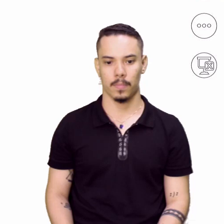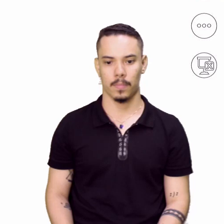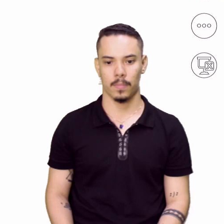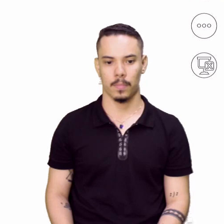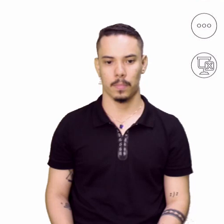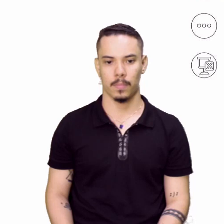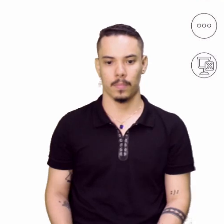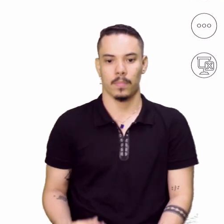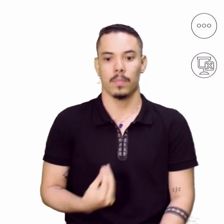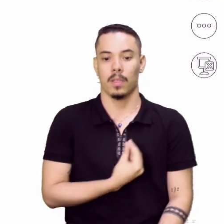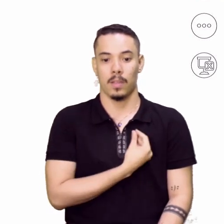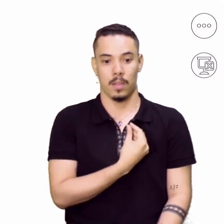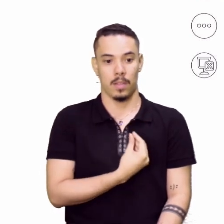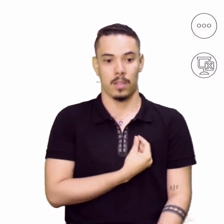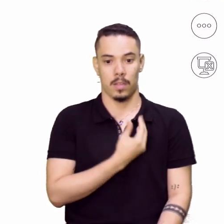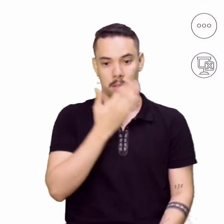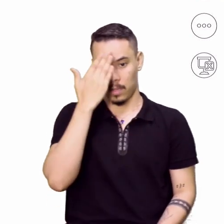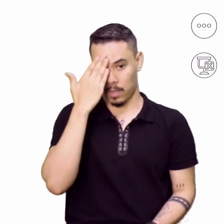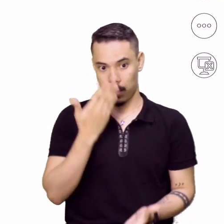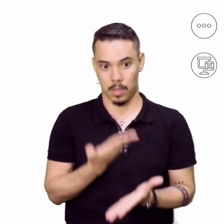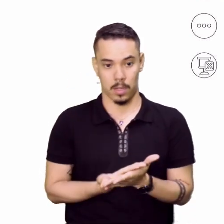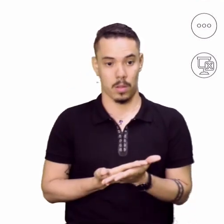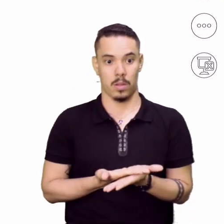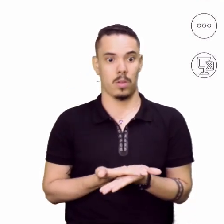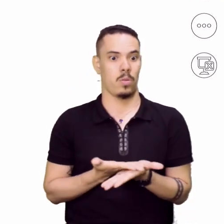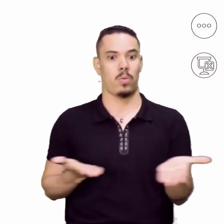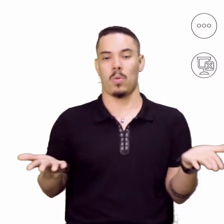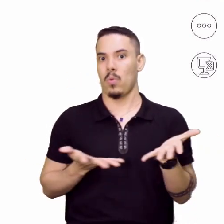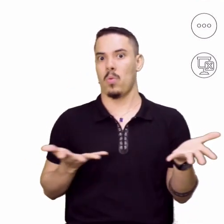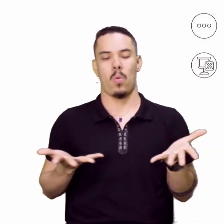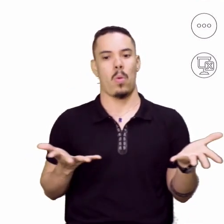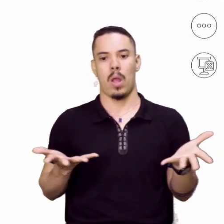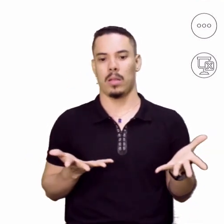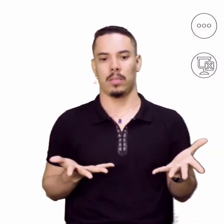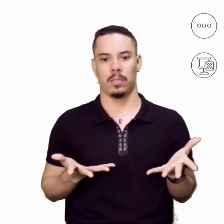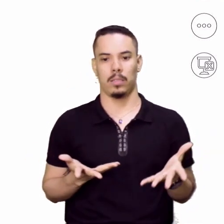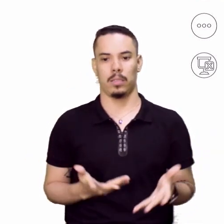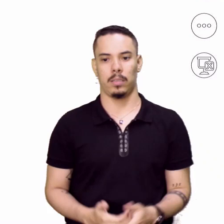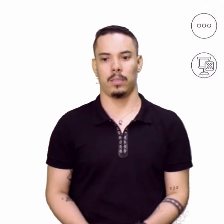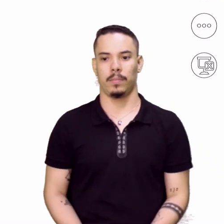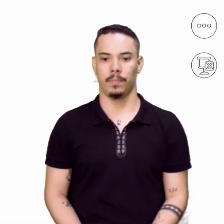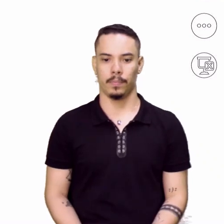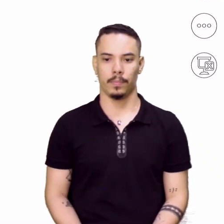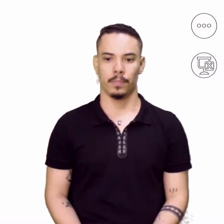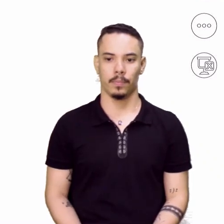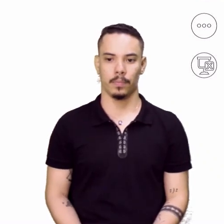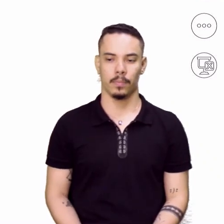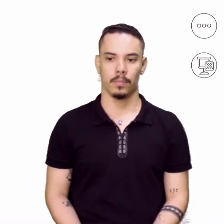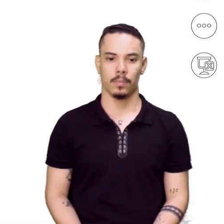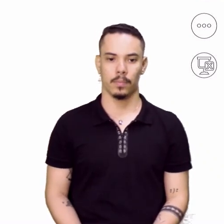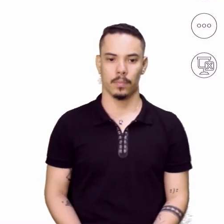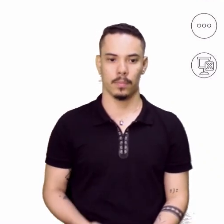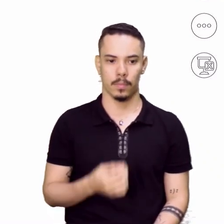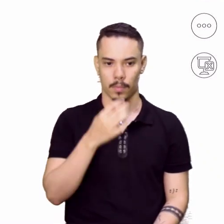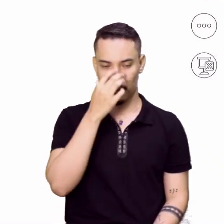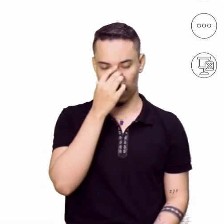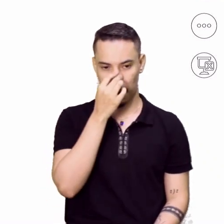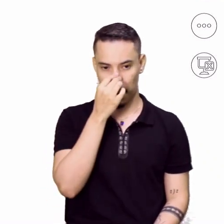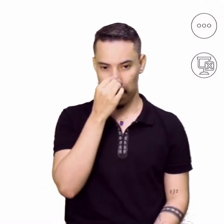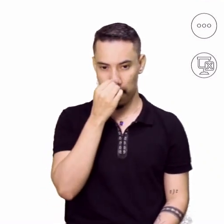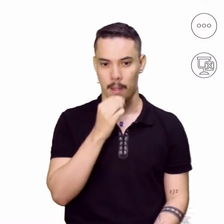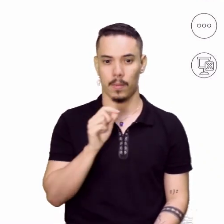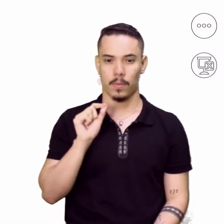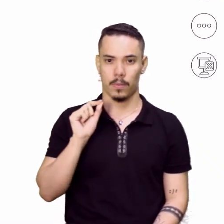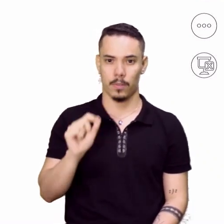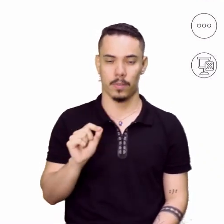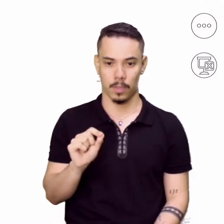está sem acreditar ela What will you have a big Breakfast ou seja o qu